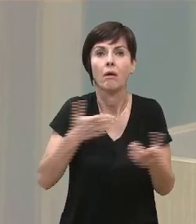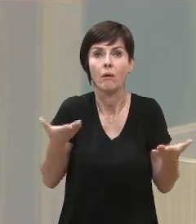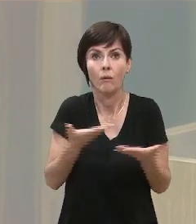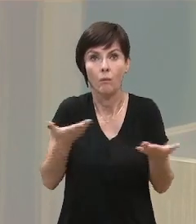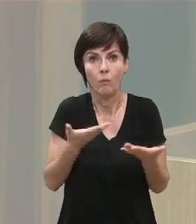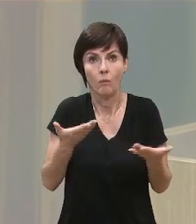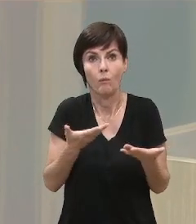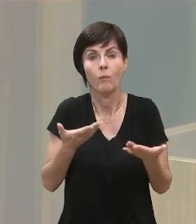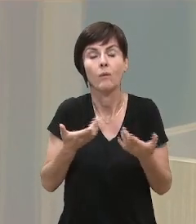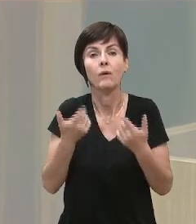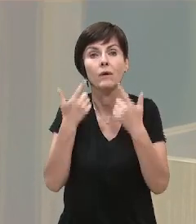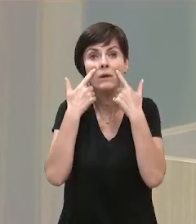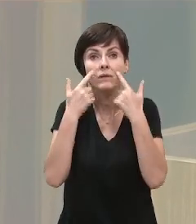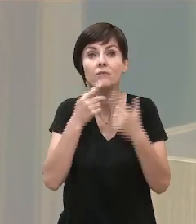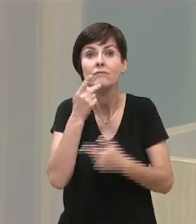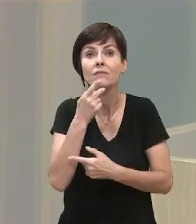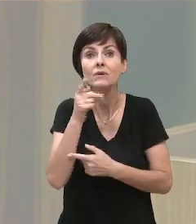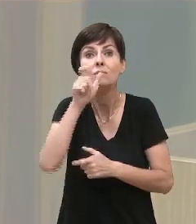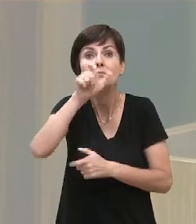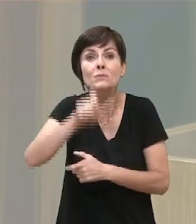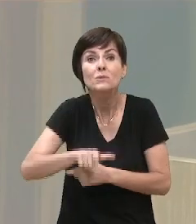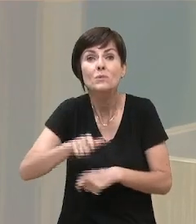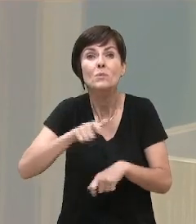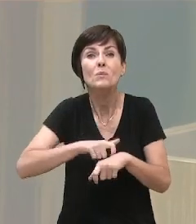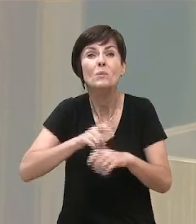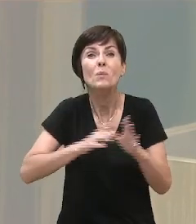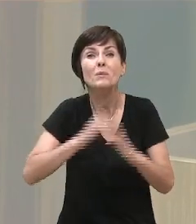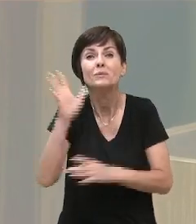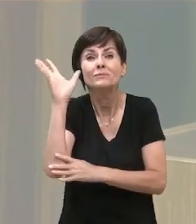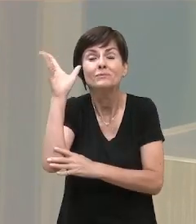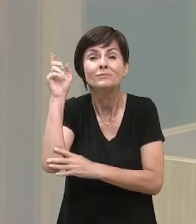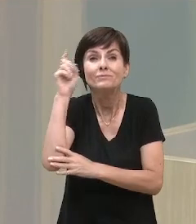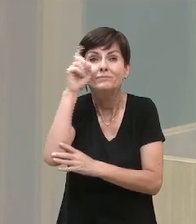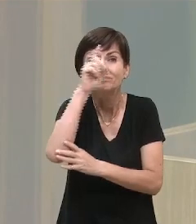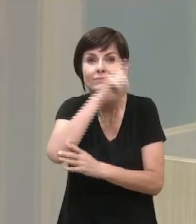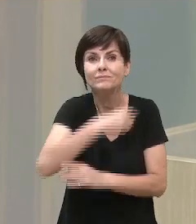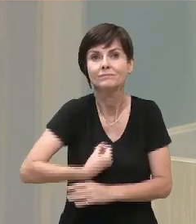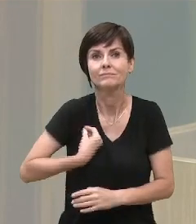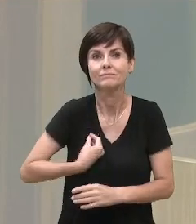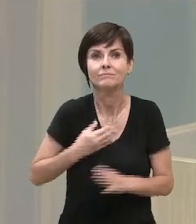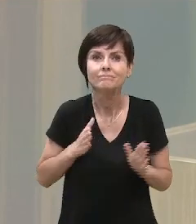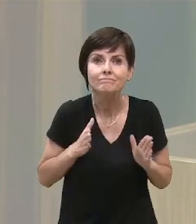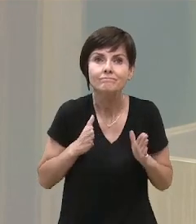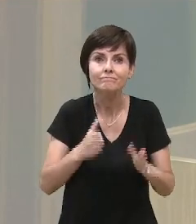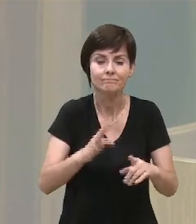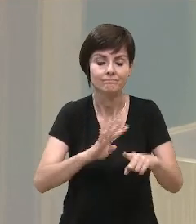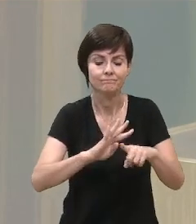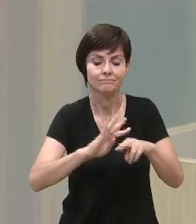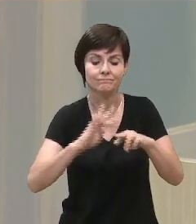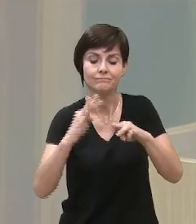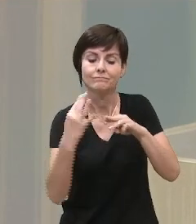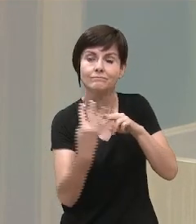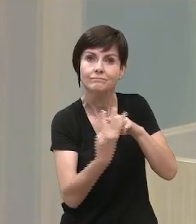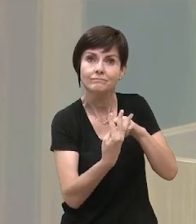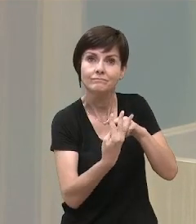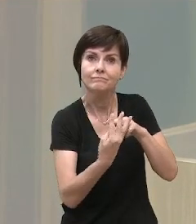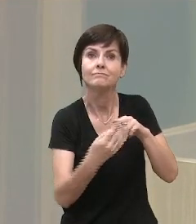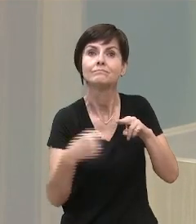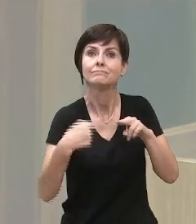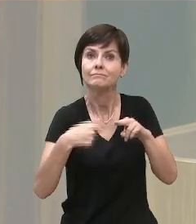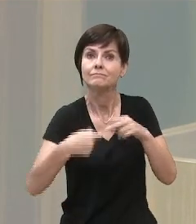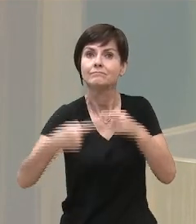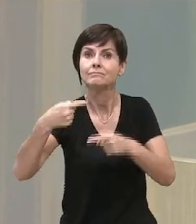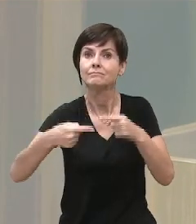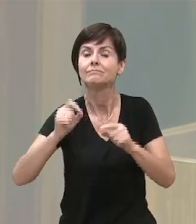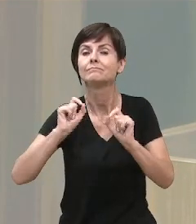tratando de pessoas que no momento mais difícil da vida dela, ela quer enterrar o ente querido. E a gente precisa discutir, vereador